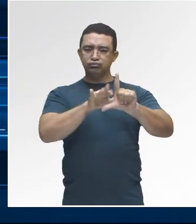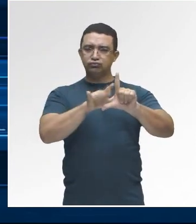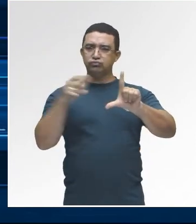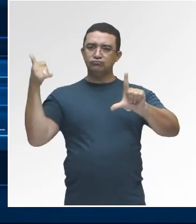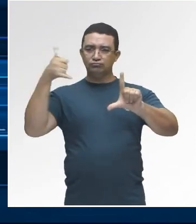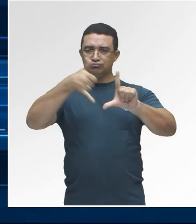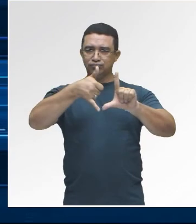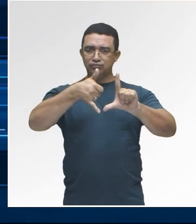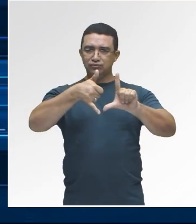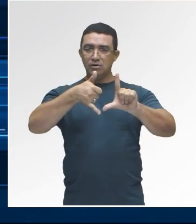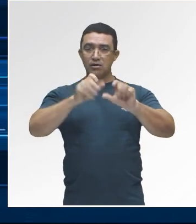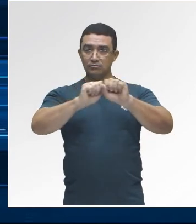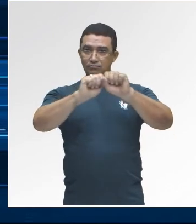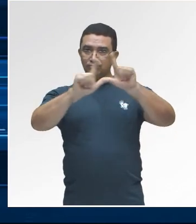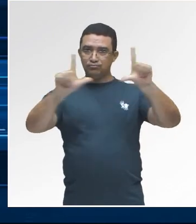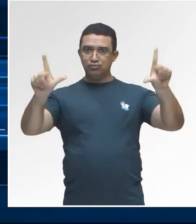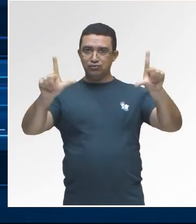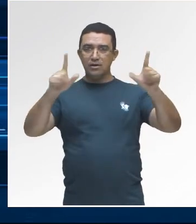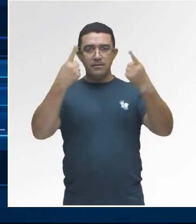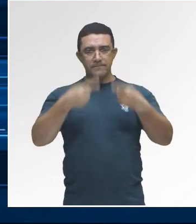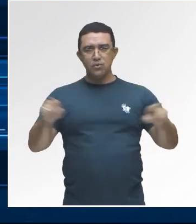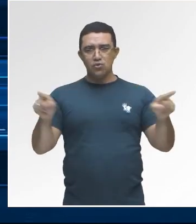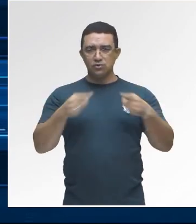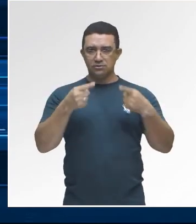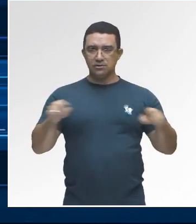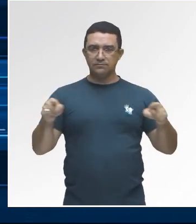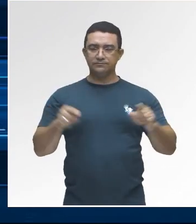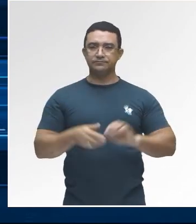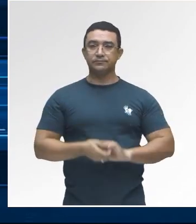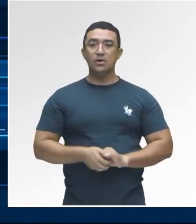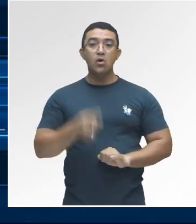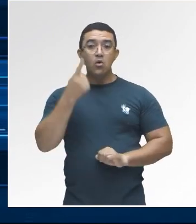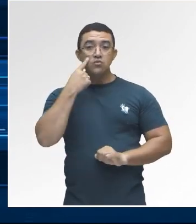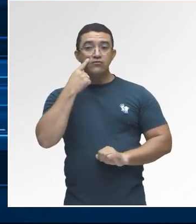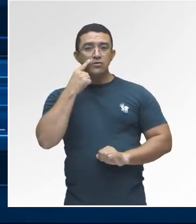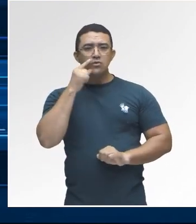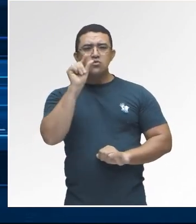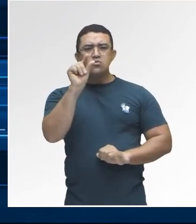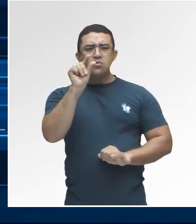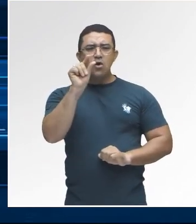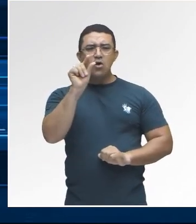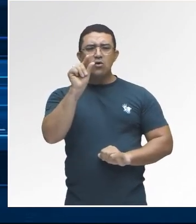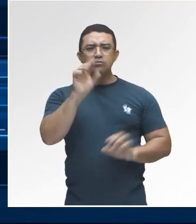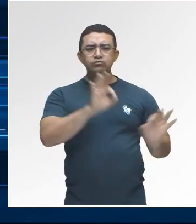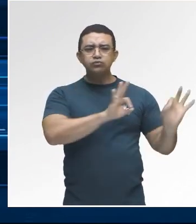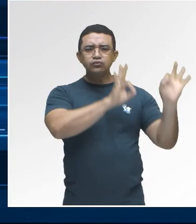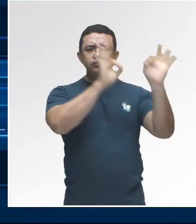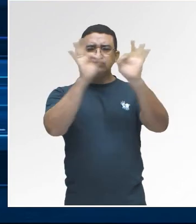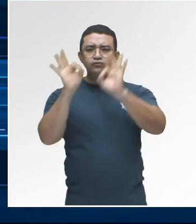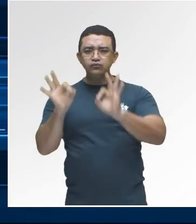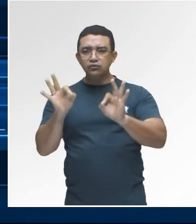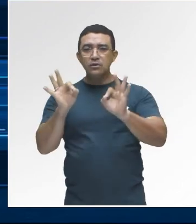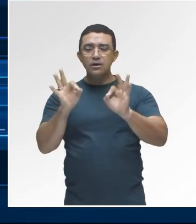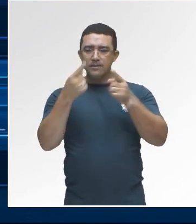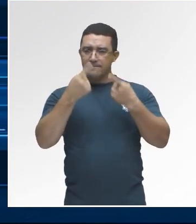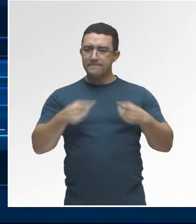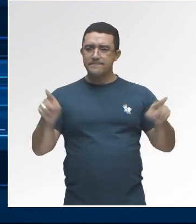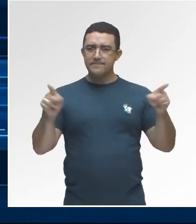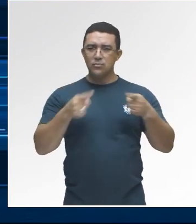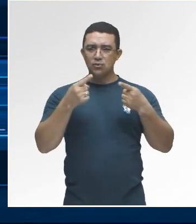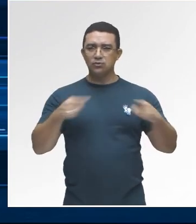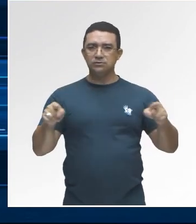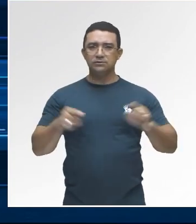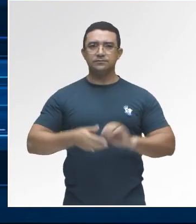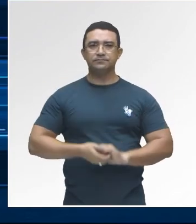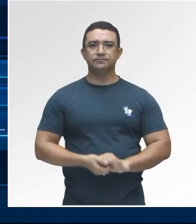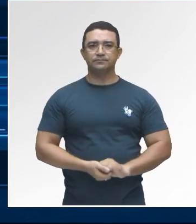da música. E a gente vai ver aqui comigo um pedaço dessa letra da música, para a gente dar uma olhada sobre o que ela